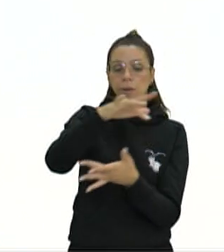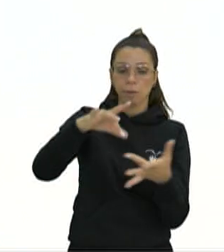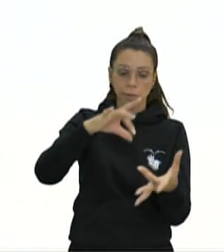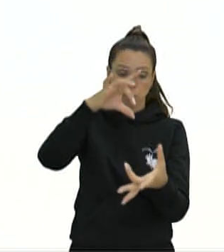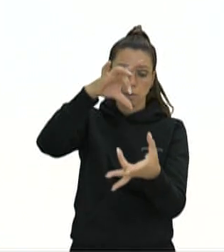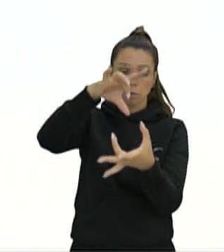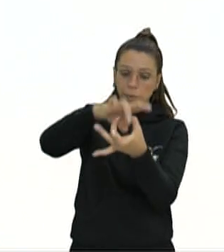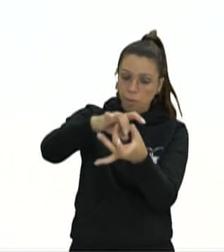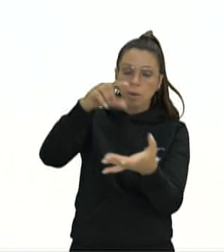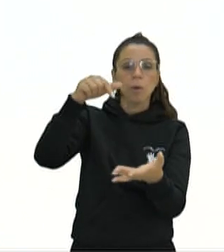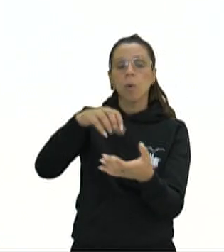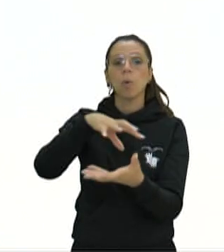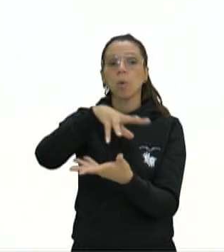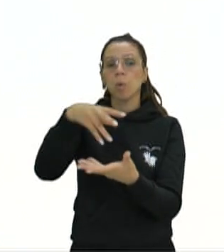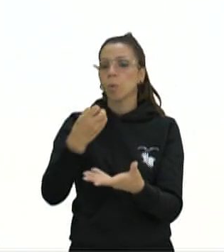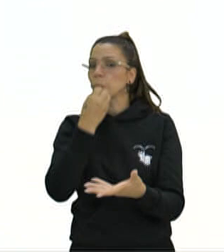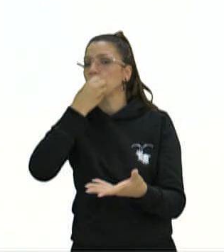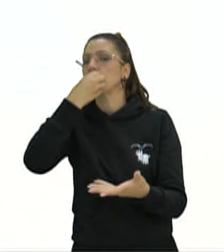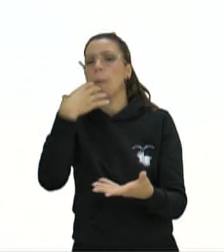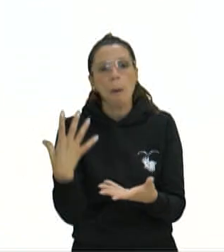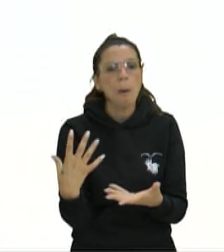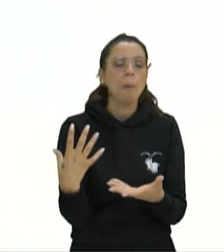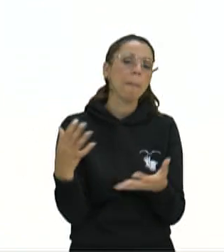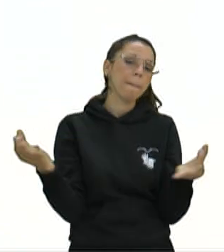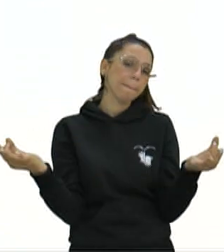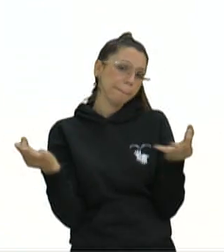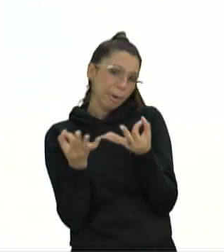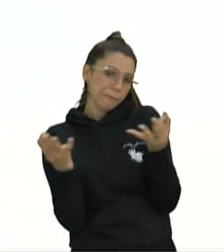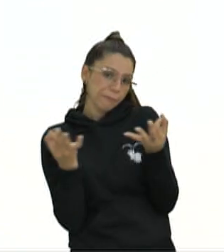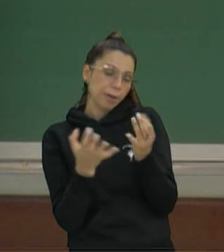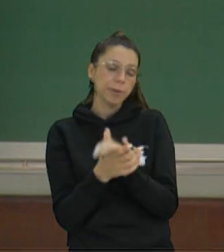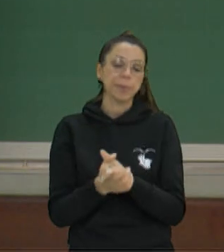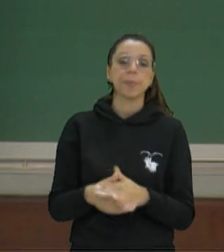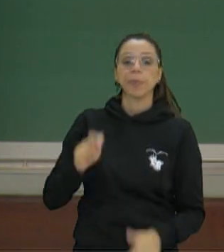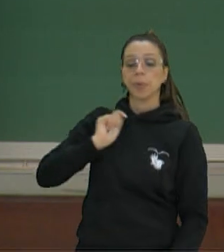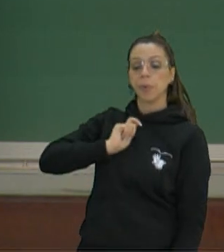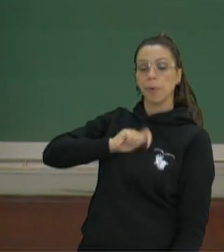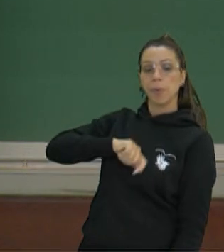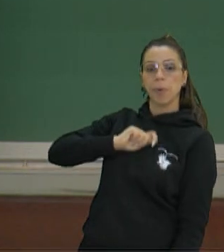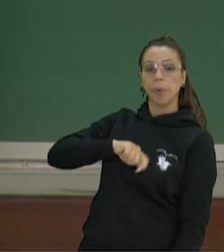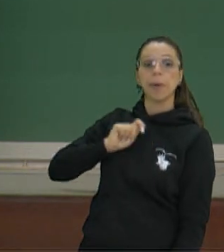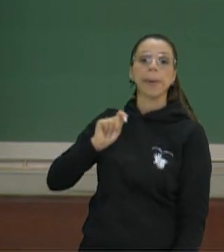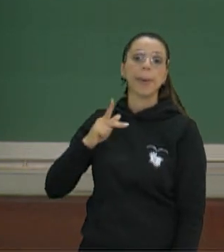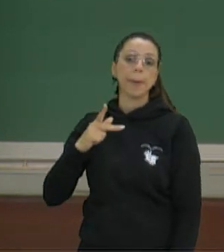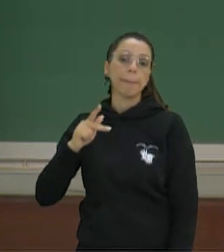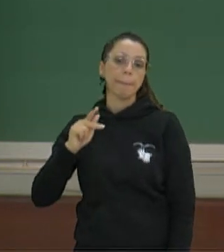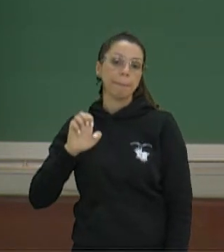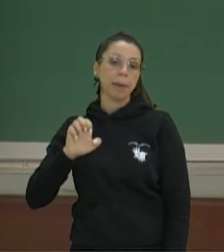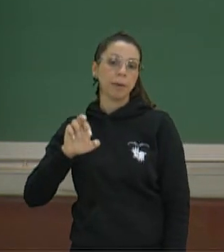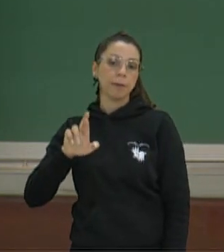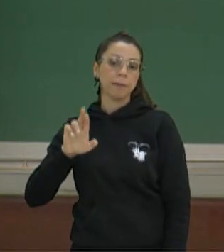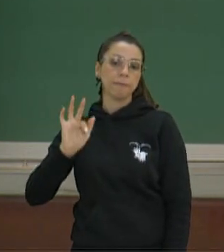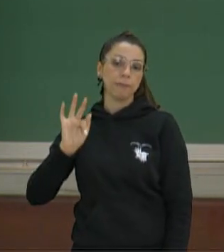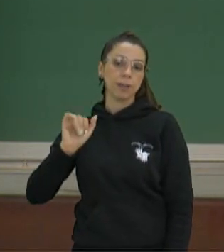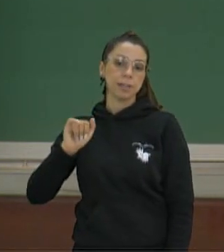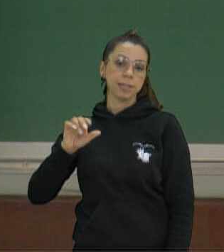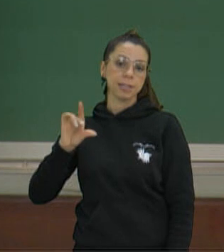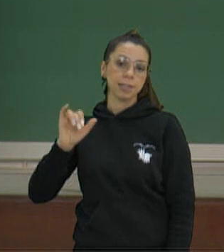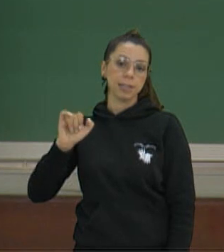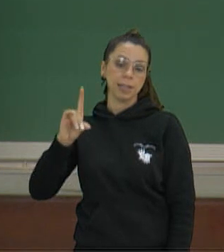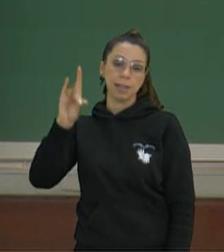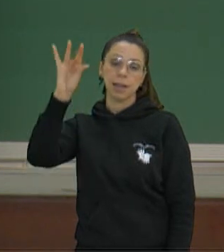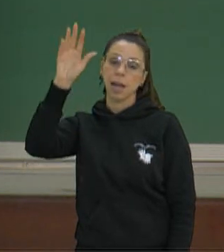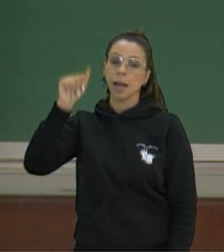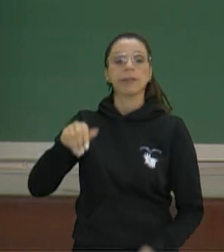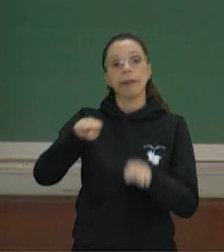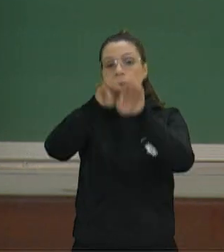aperfeiçoamento do mundo, ideal e tal. E como perversidade é o que talvez realmente aconteça e acarrete toda essa desigualdade, né? E